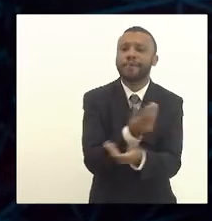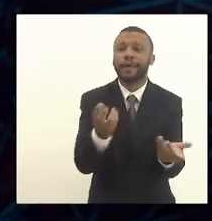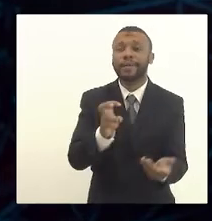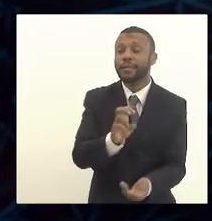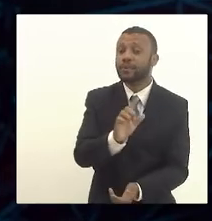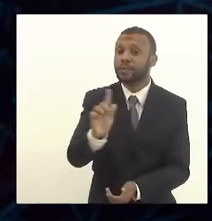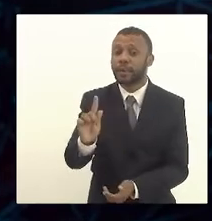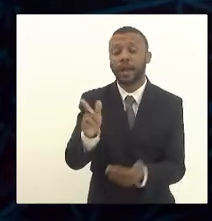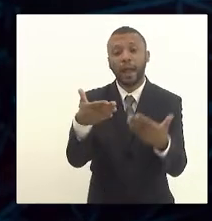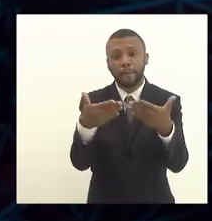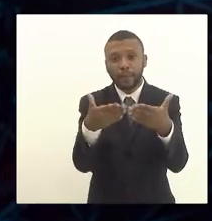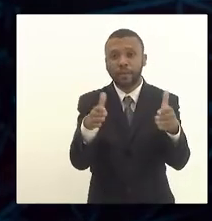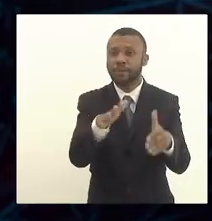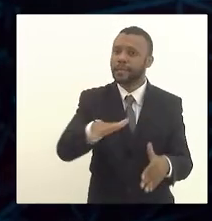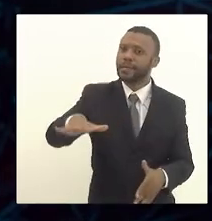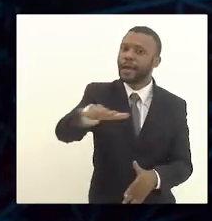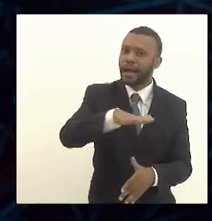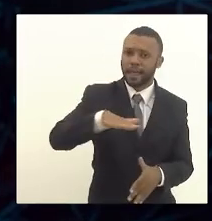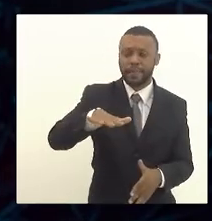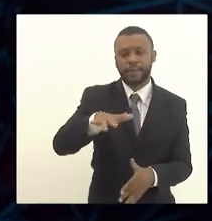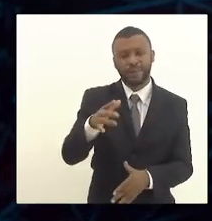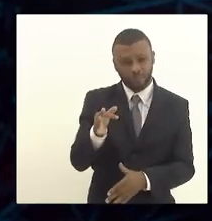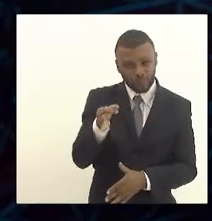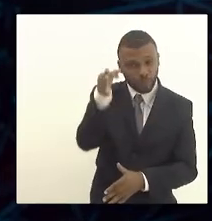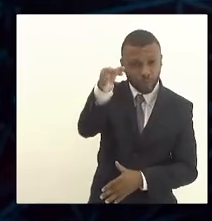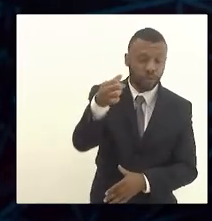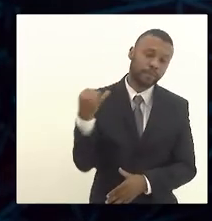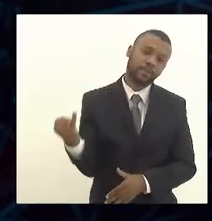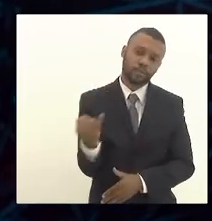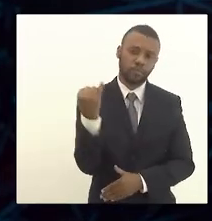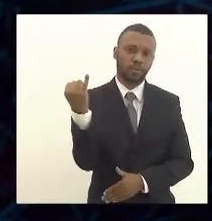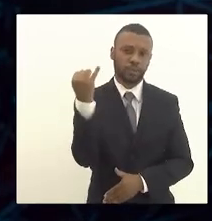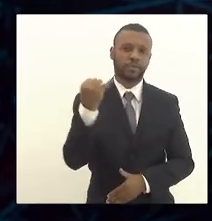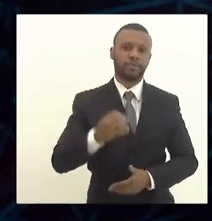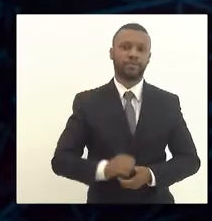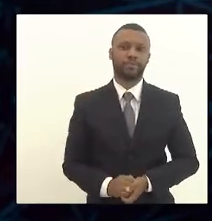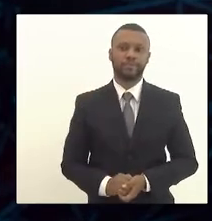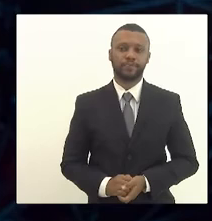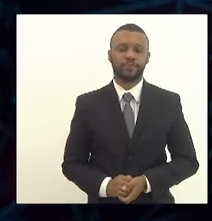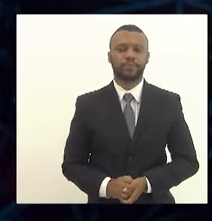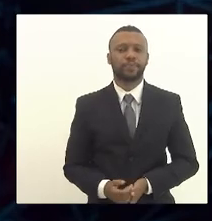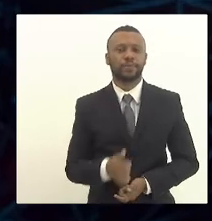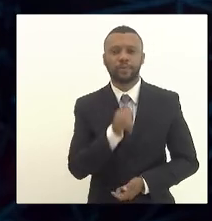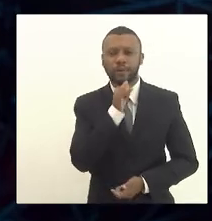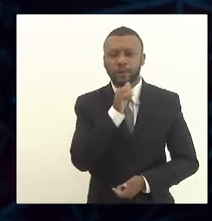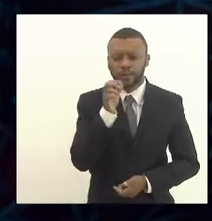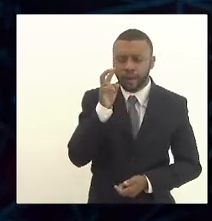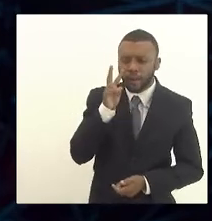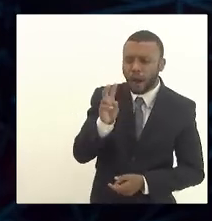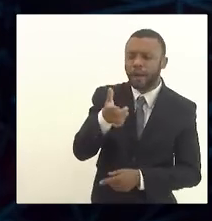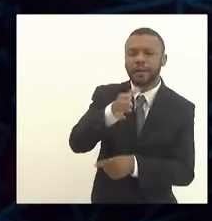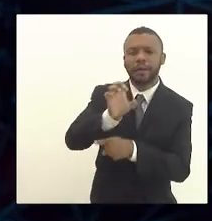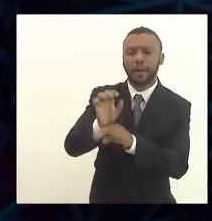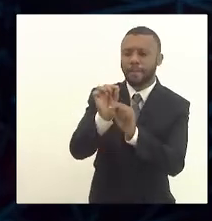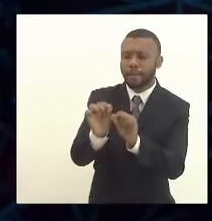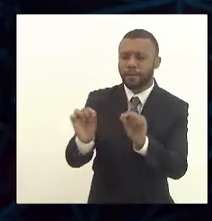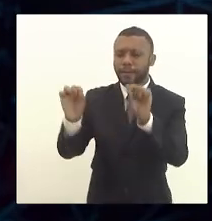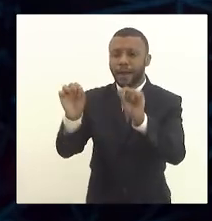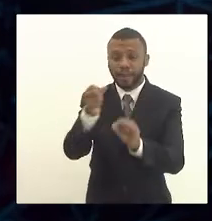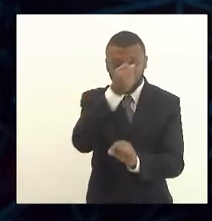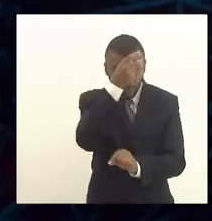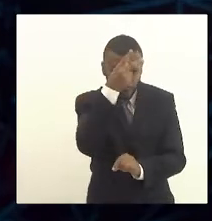malha que vai ser muito necessária daqui para frente. Quando a gente olha para os entes subnacionais, e aí estou falando subnacionais